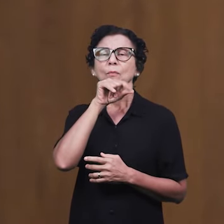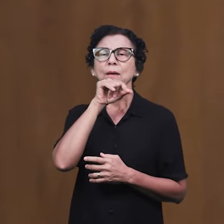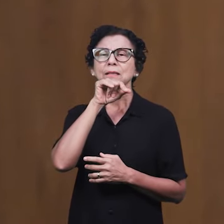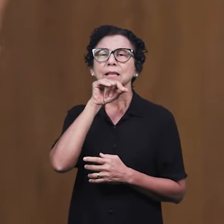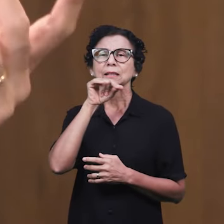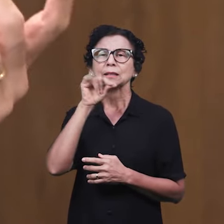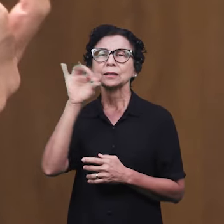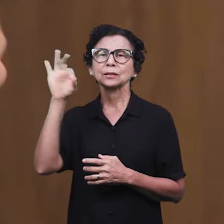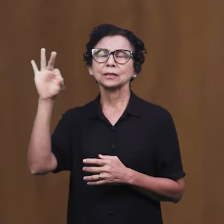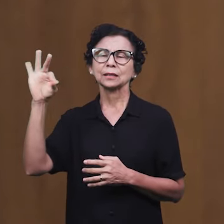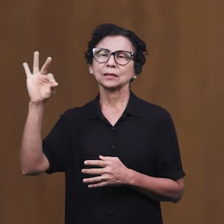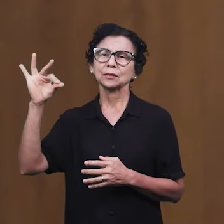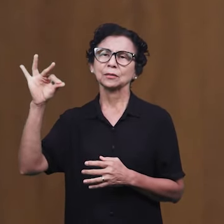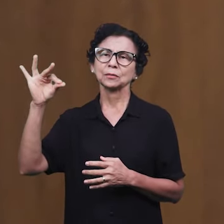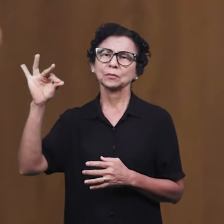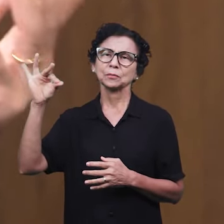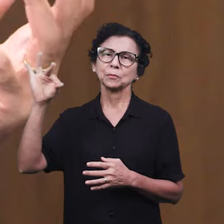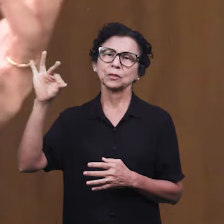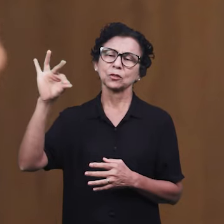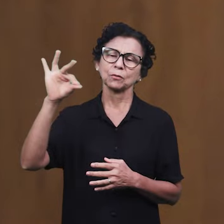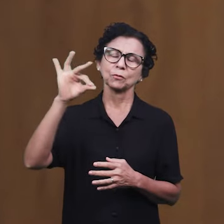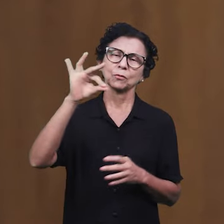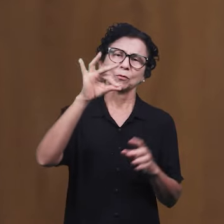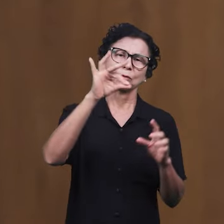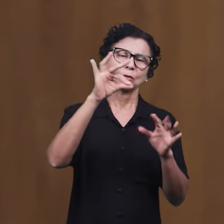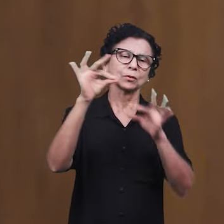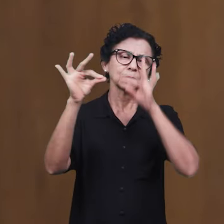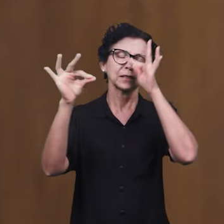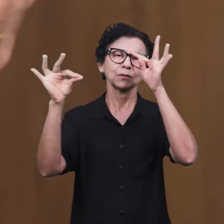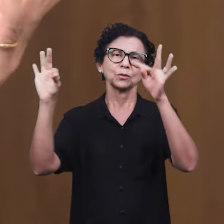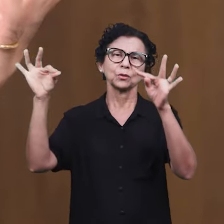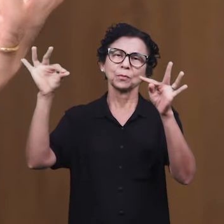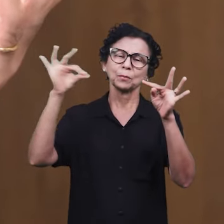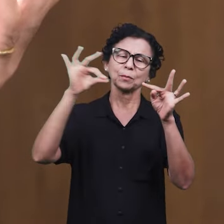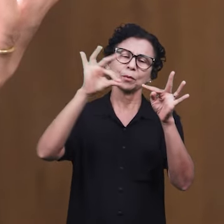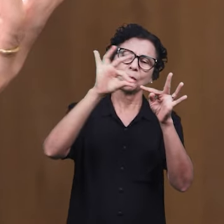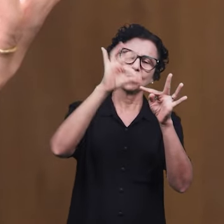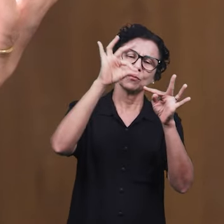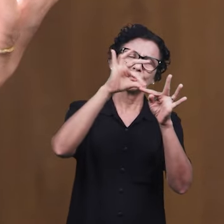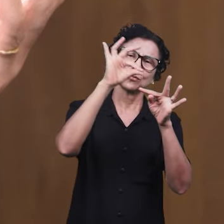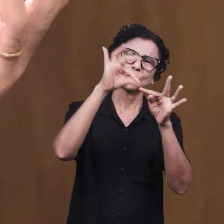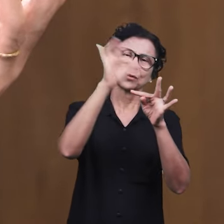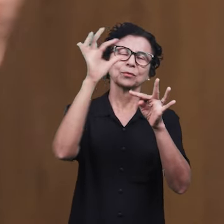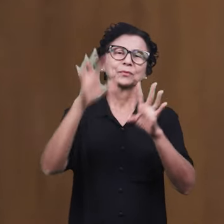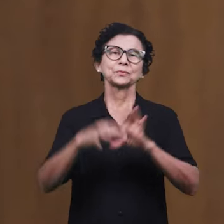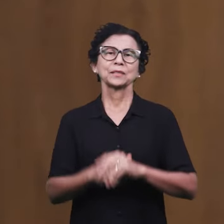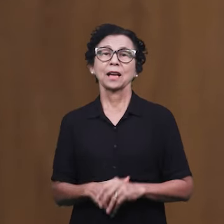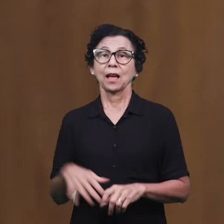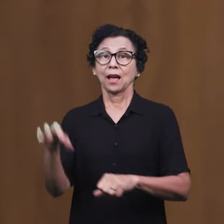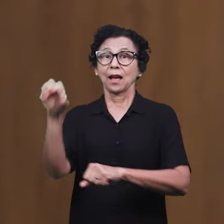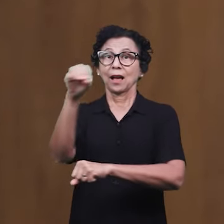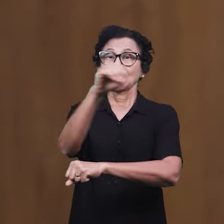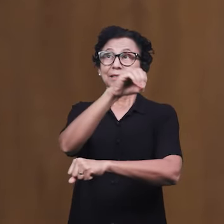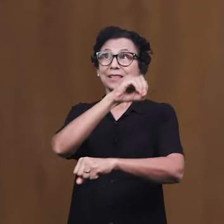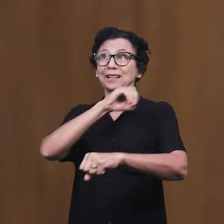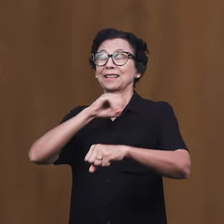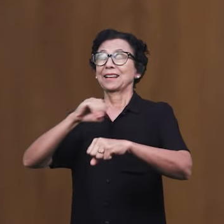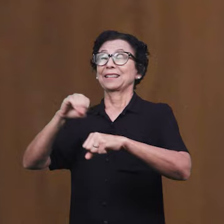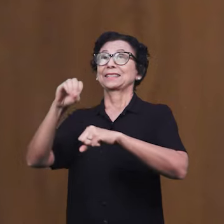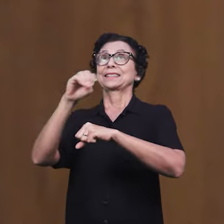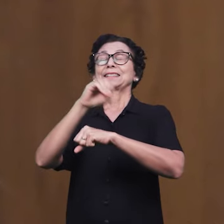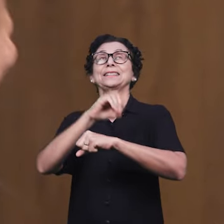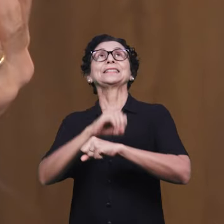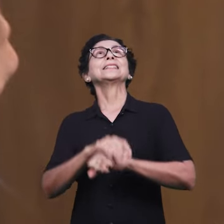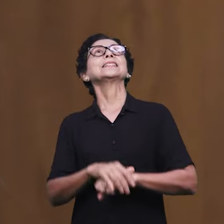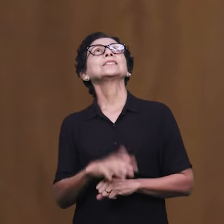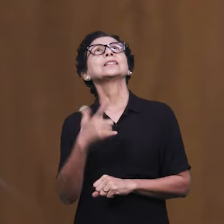da natureza que existem, né? As galáxias que nem se pode contar, né? Hoje, cada dia que passa, a